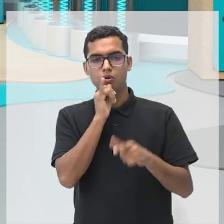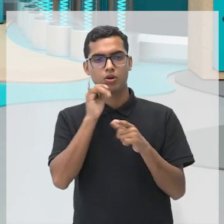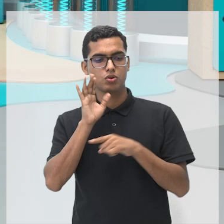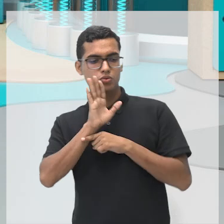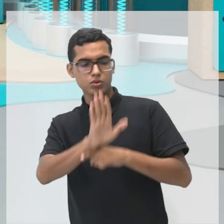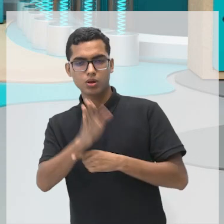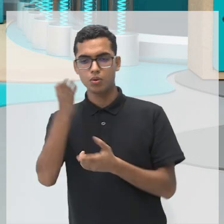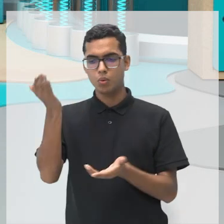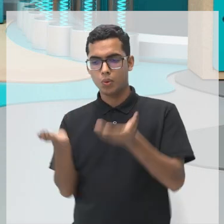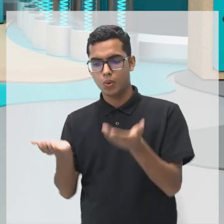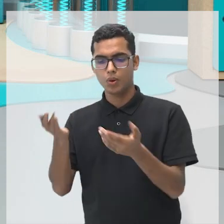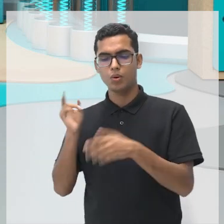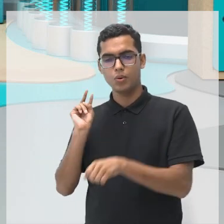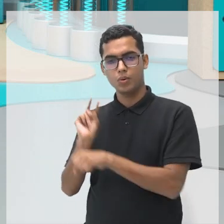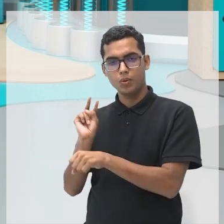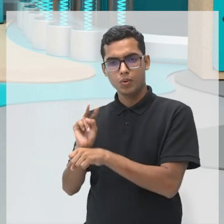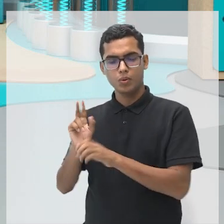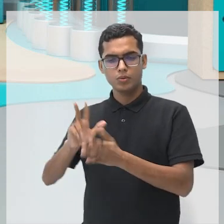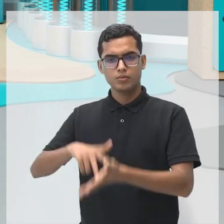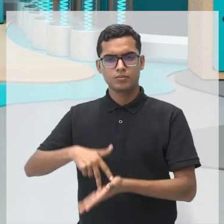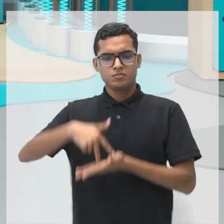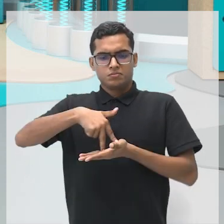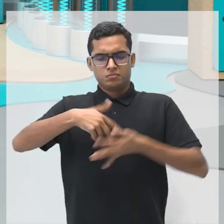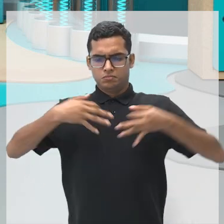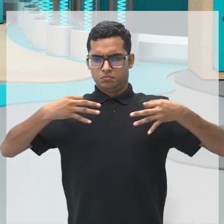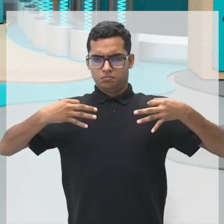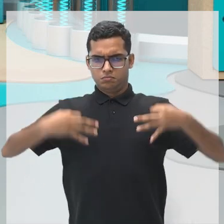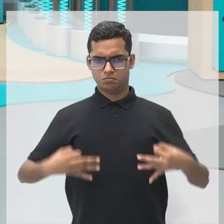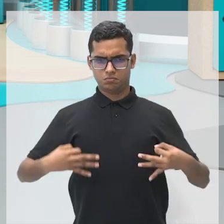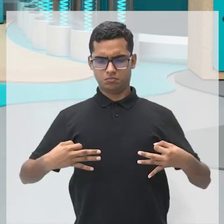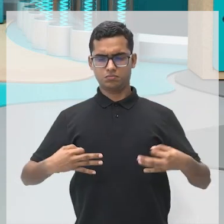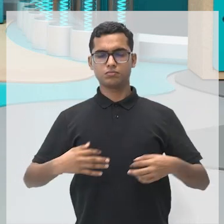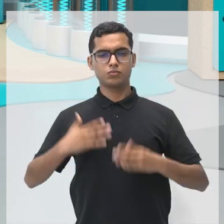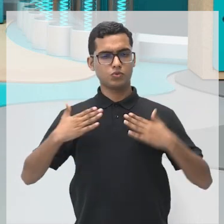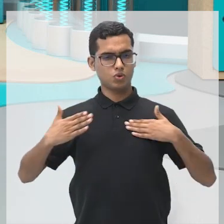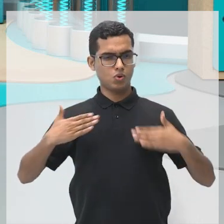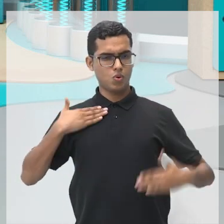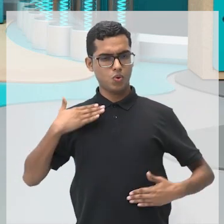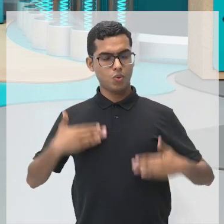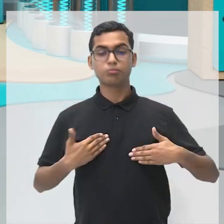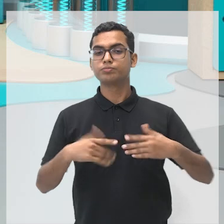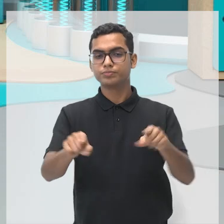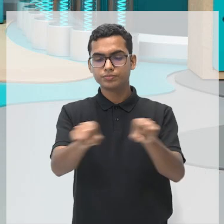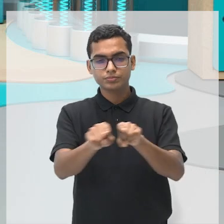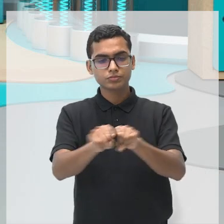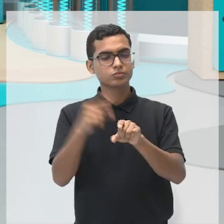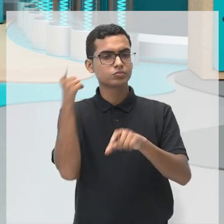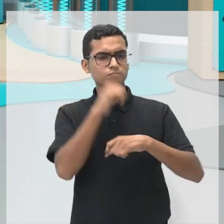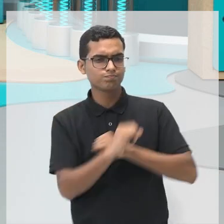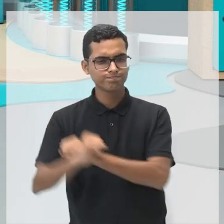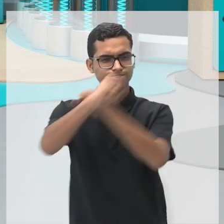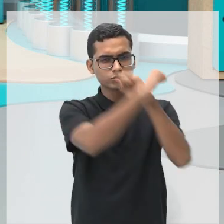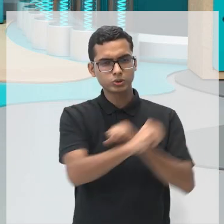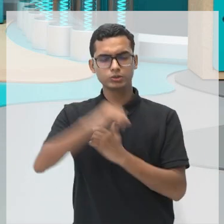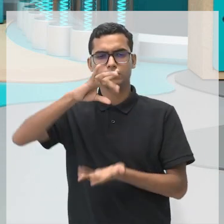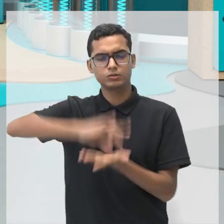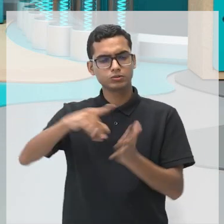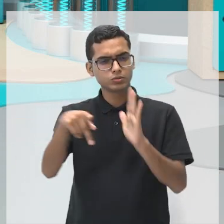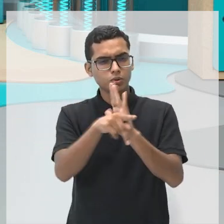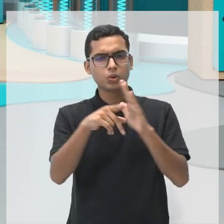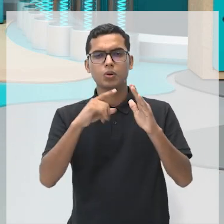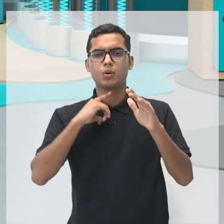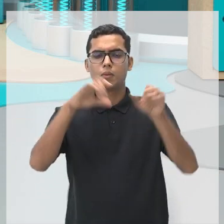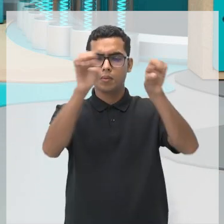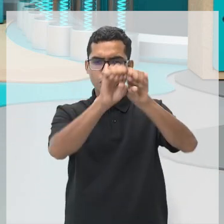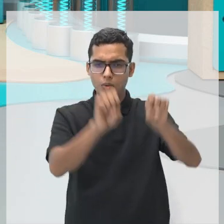na manutenção da postura, de manter a postura correta e adequada, né? Além de proteger essa estrutura